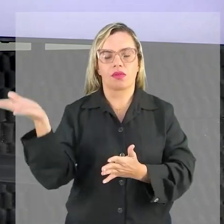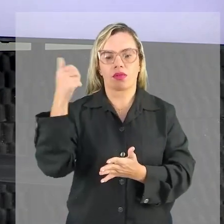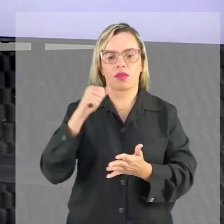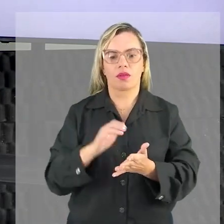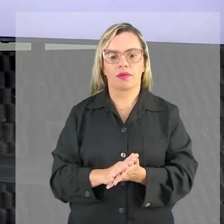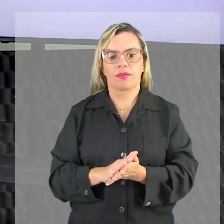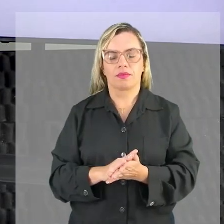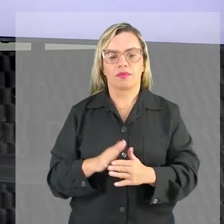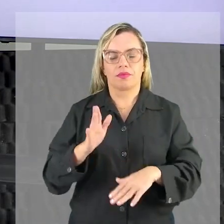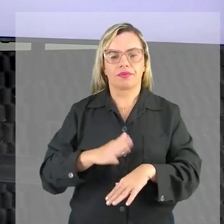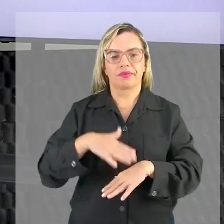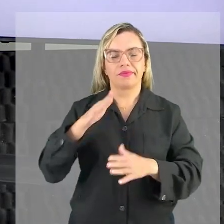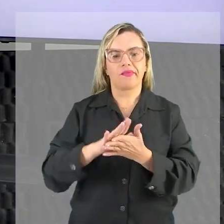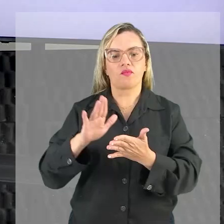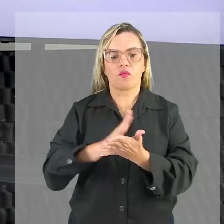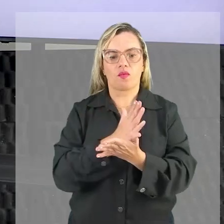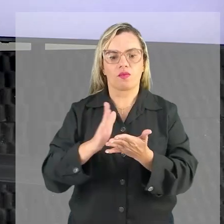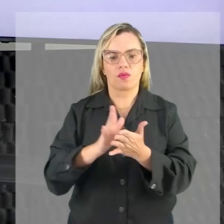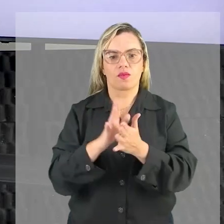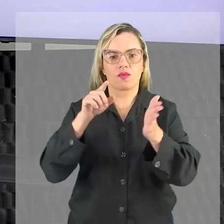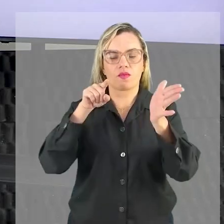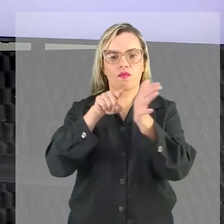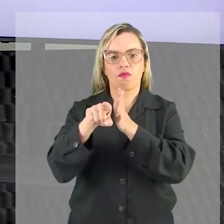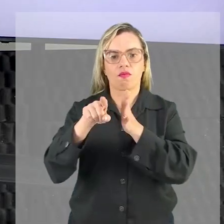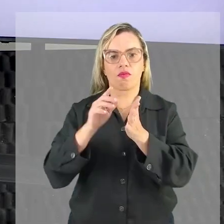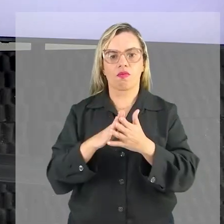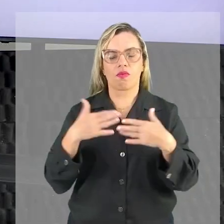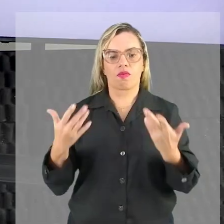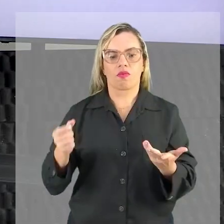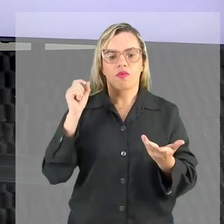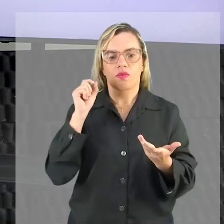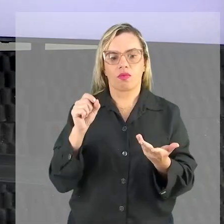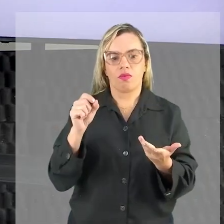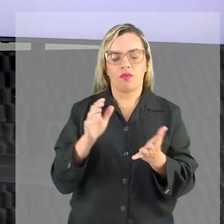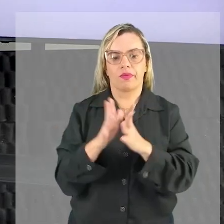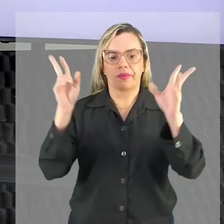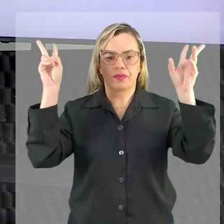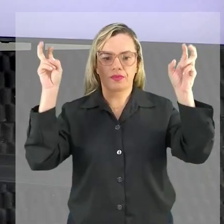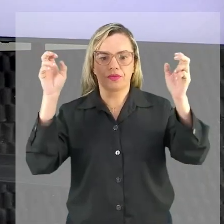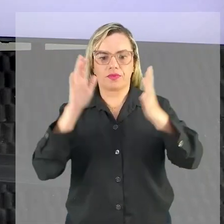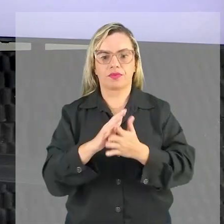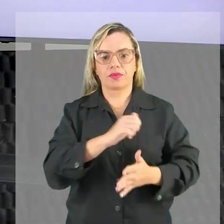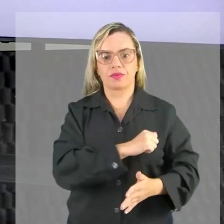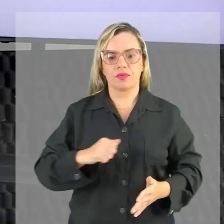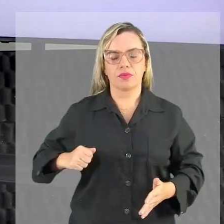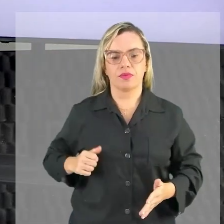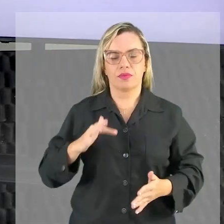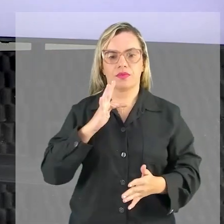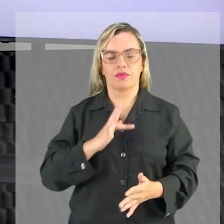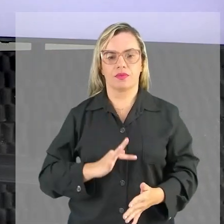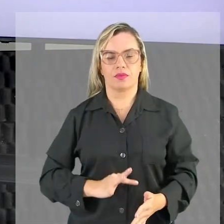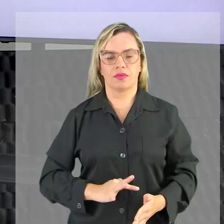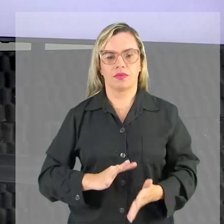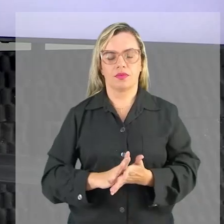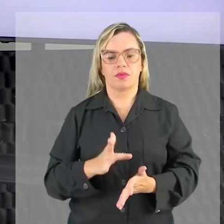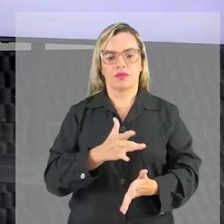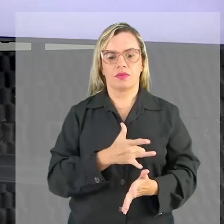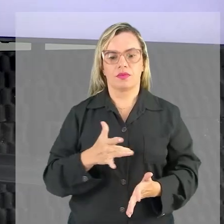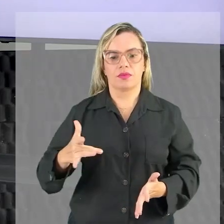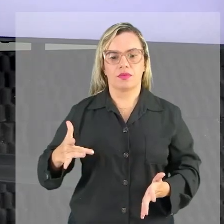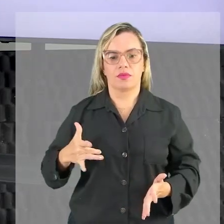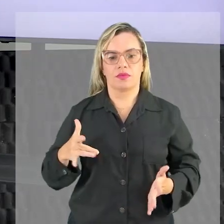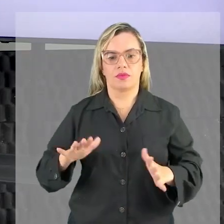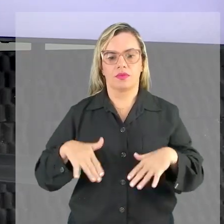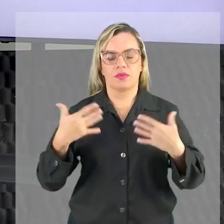para mais algumas questões, tá? Sobre o tema ali de aptidão física e